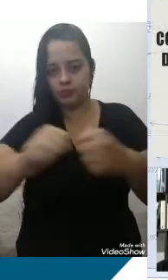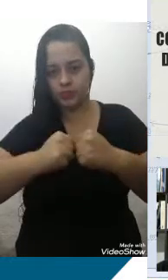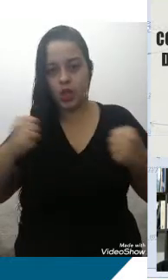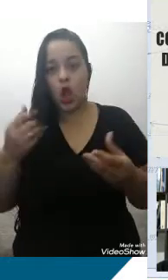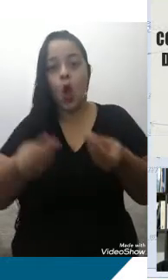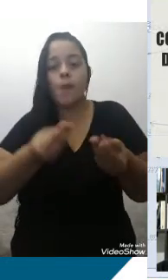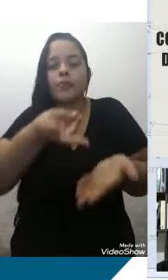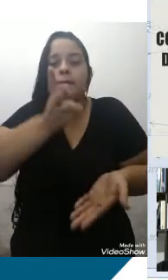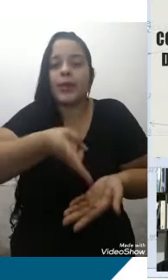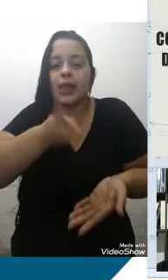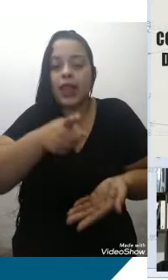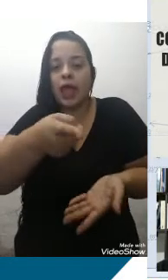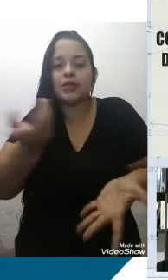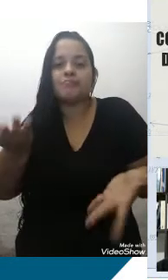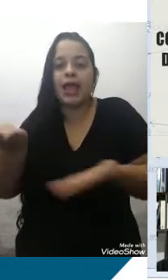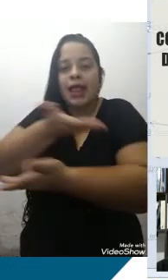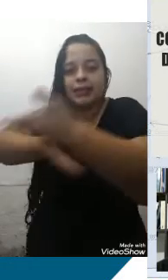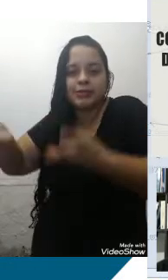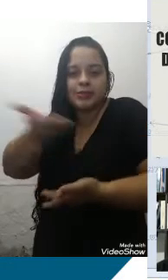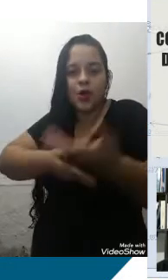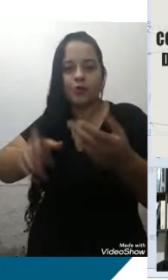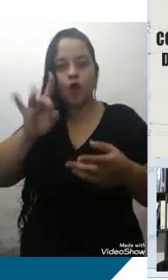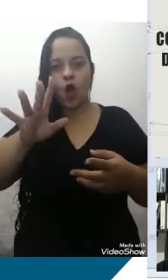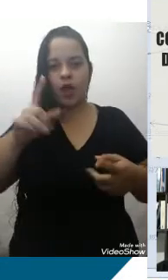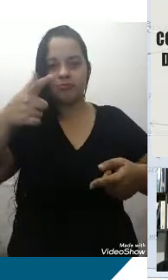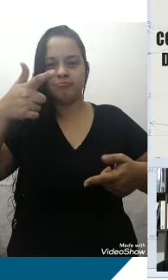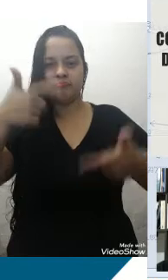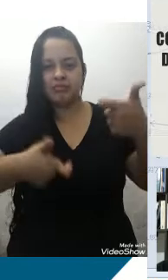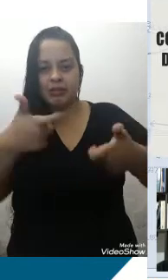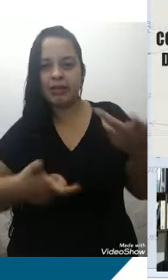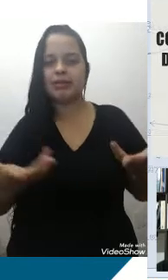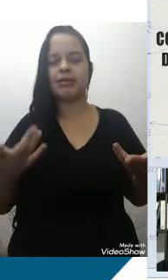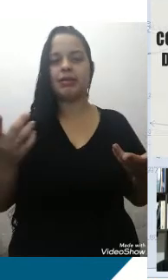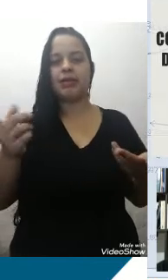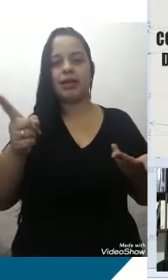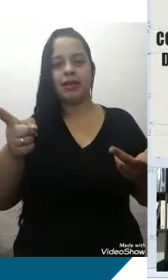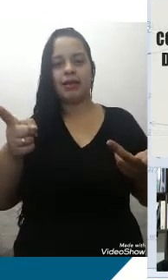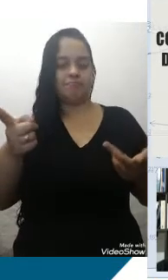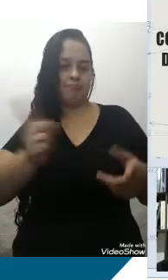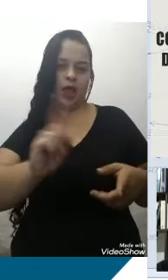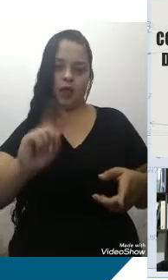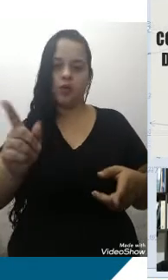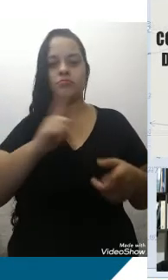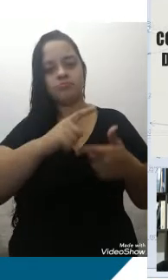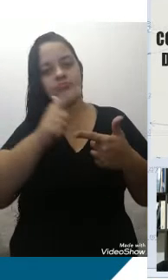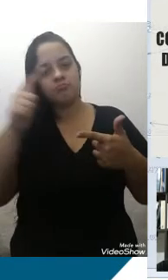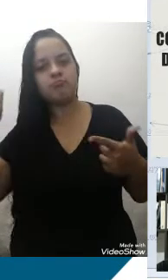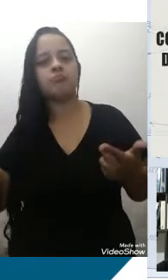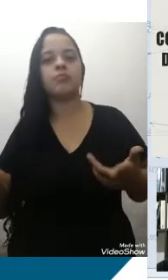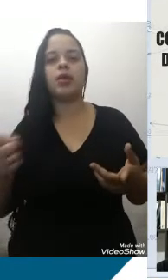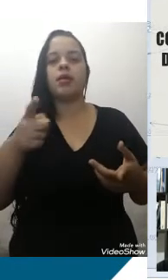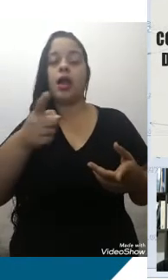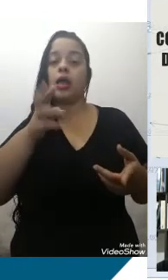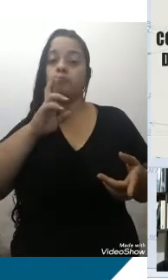mantidas durante esse período? Houve somente confrontos nos contatos? Então, são as perguntas que a gente tenta responder